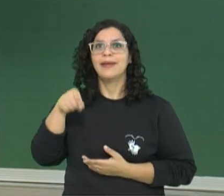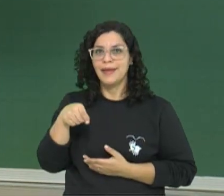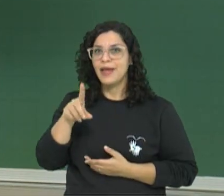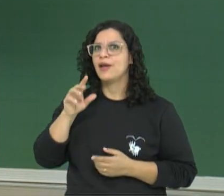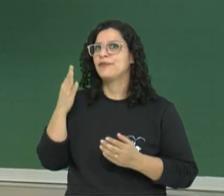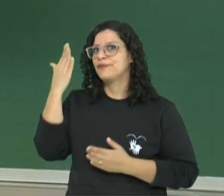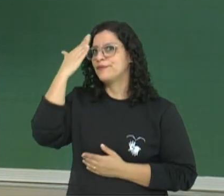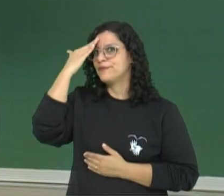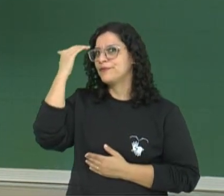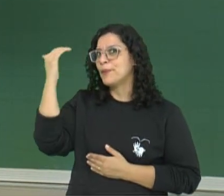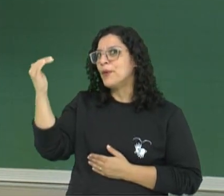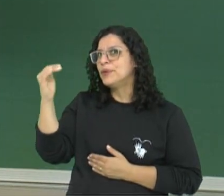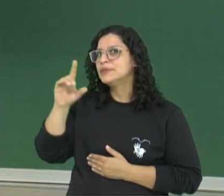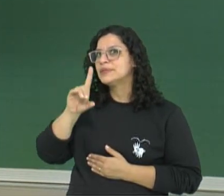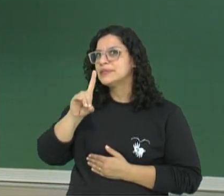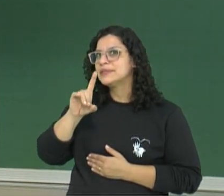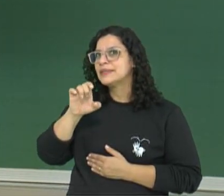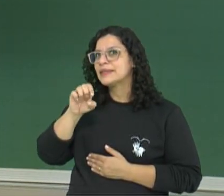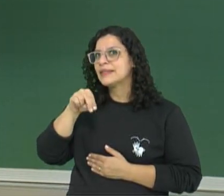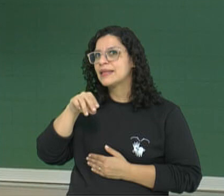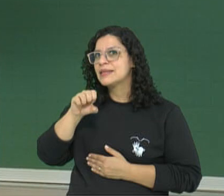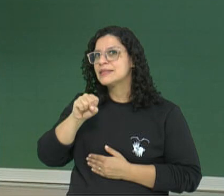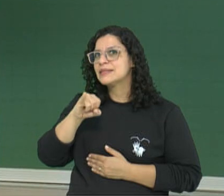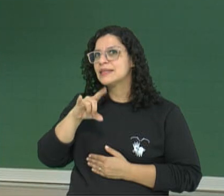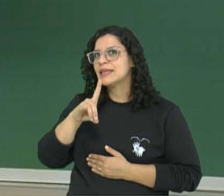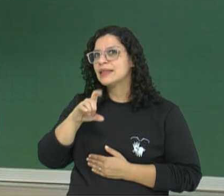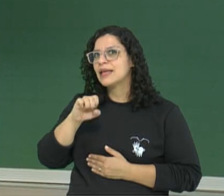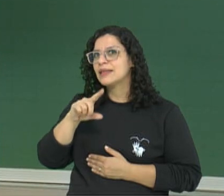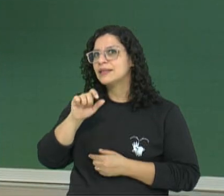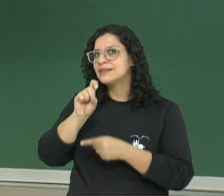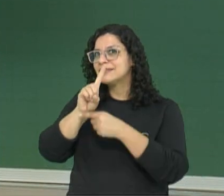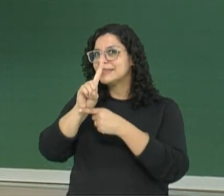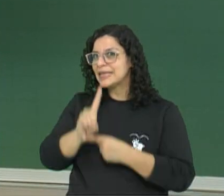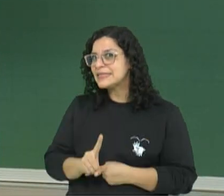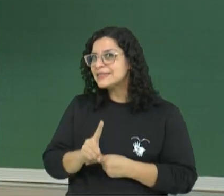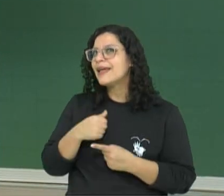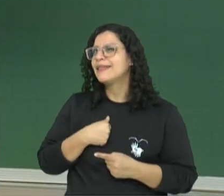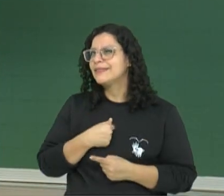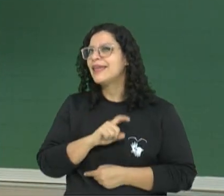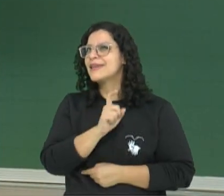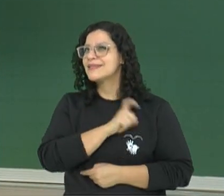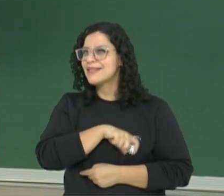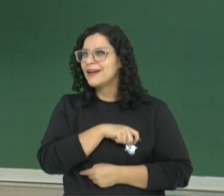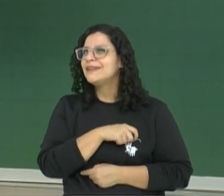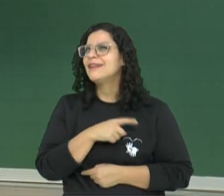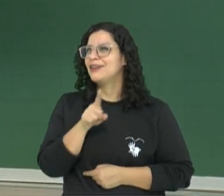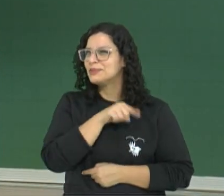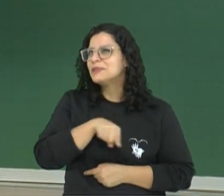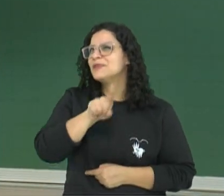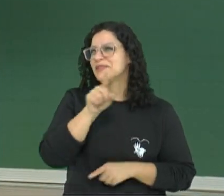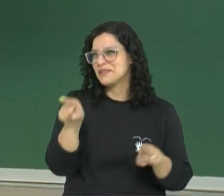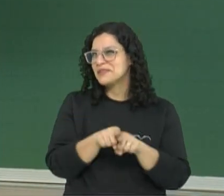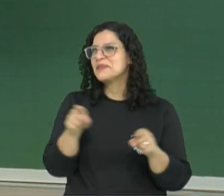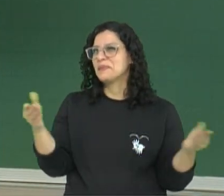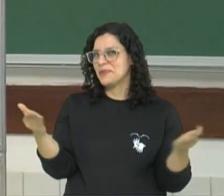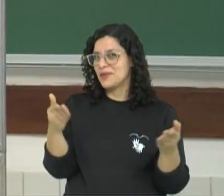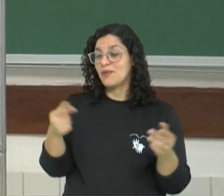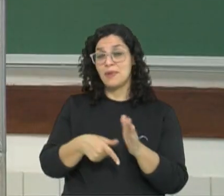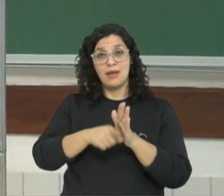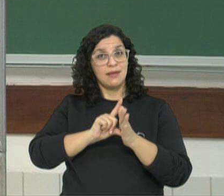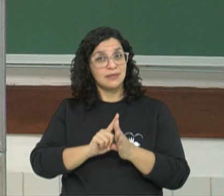a famosa densidade. Eu adoro fazer exercício de densidade, tem uma sacanagem violenta aqui, ó. Coisa linda, gente. Antes de mais